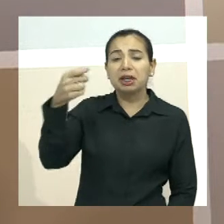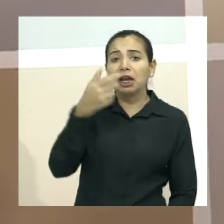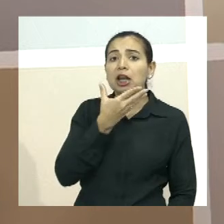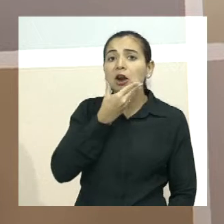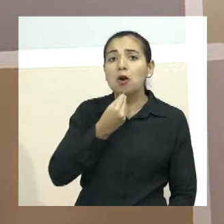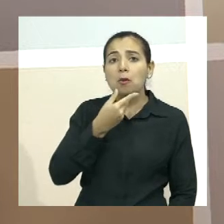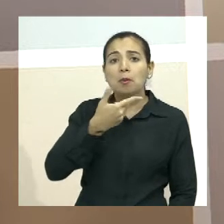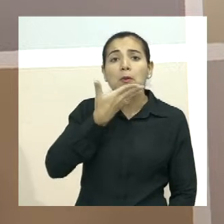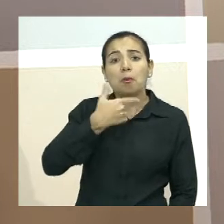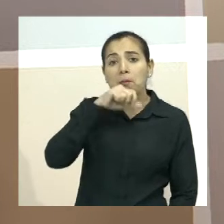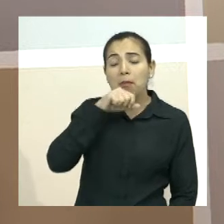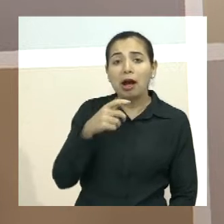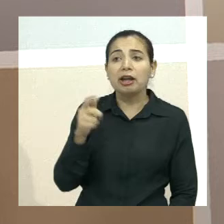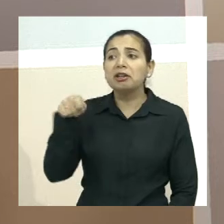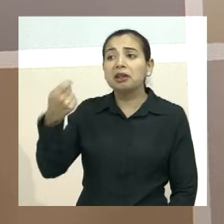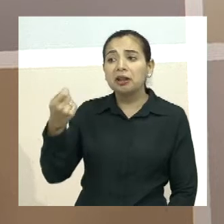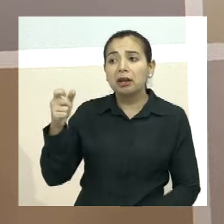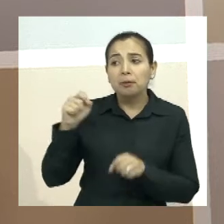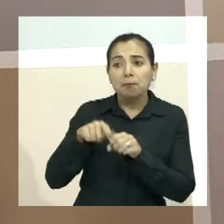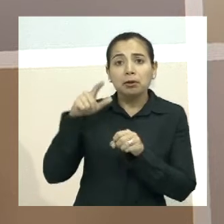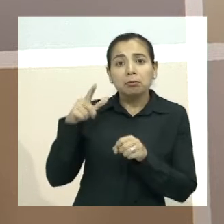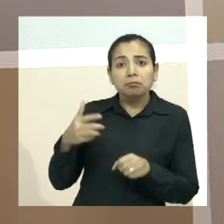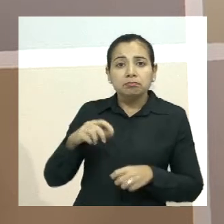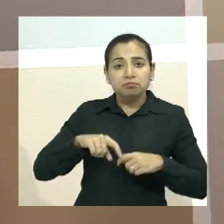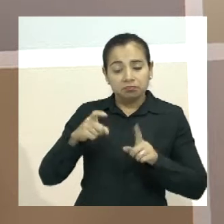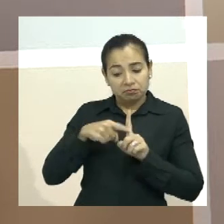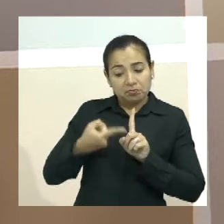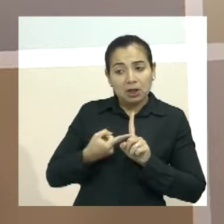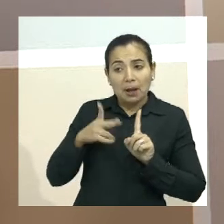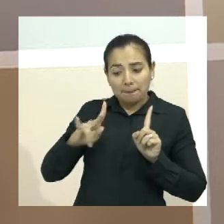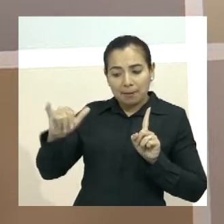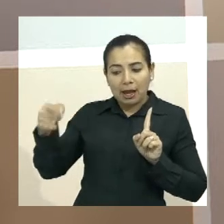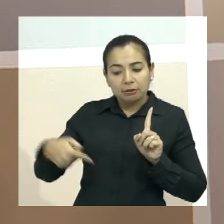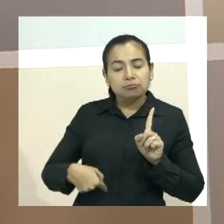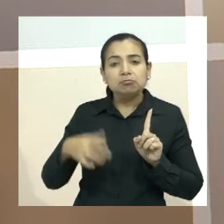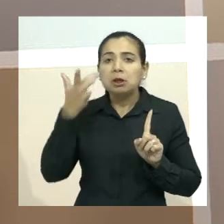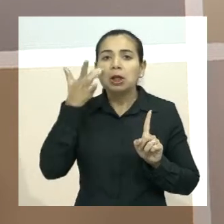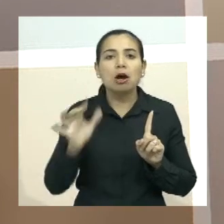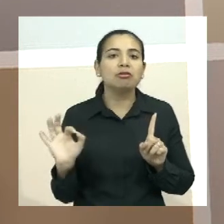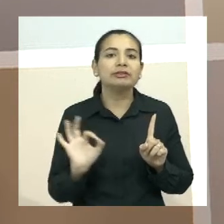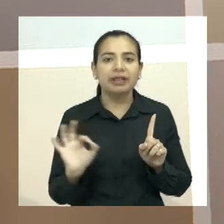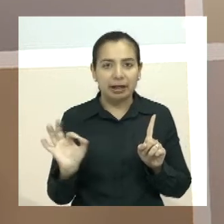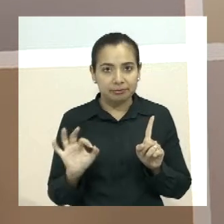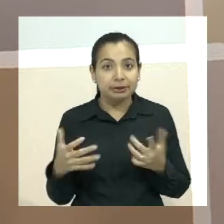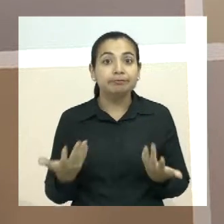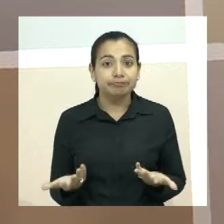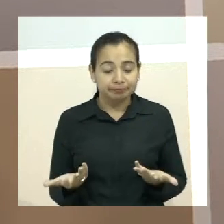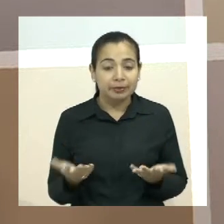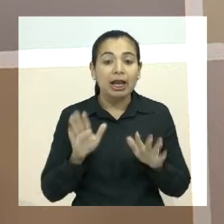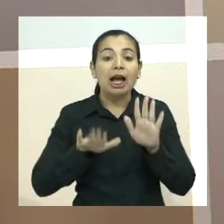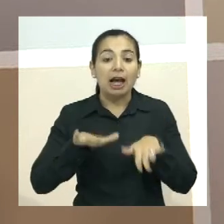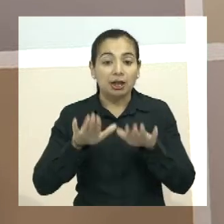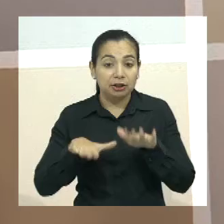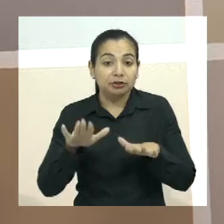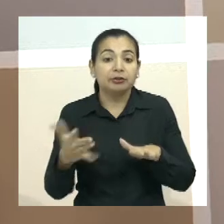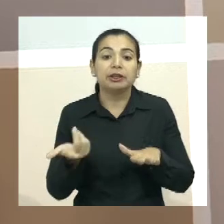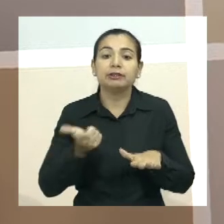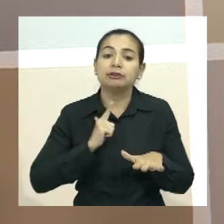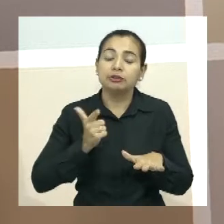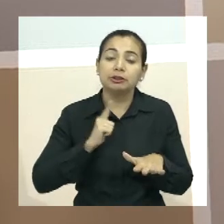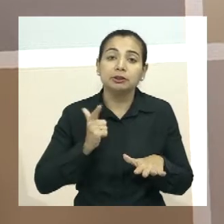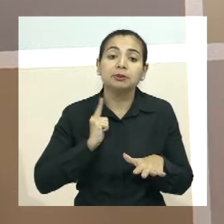Quando você associa sexo e drogas, o resultado é assim,